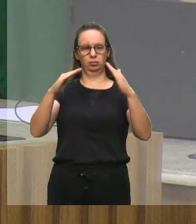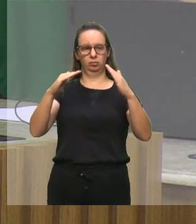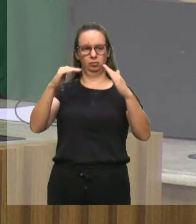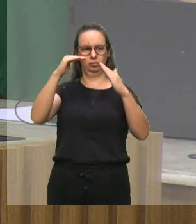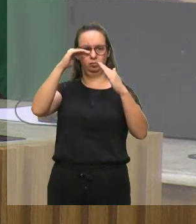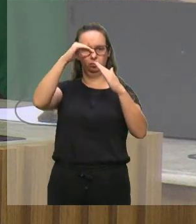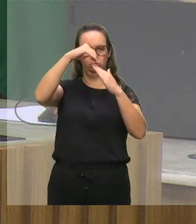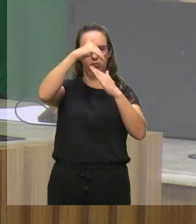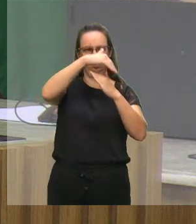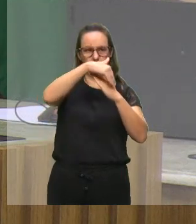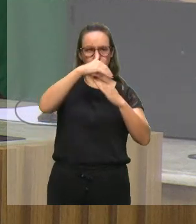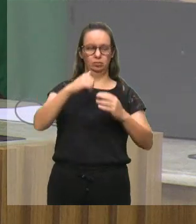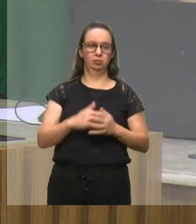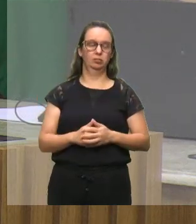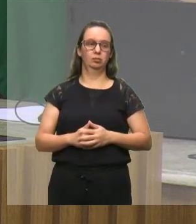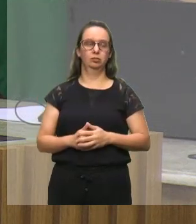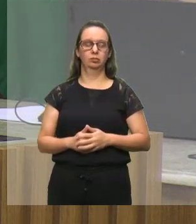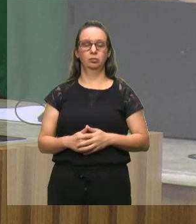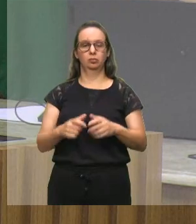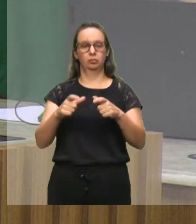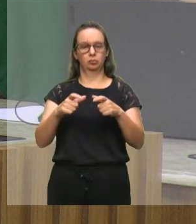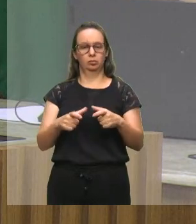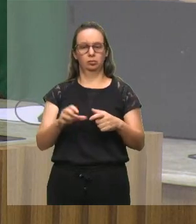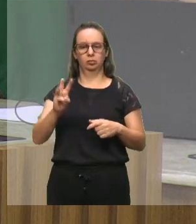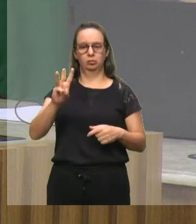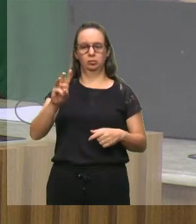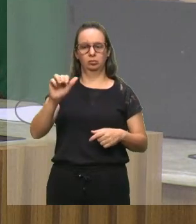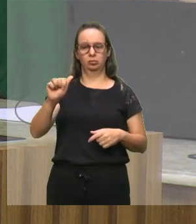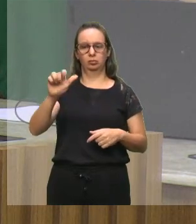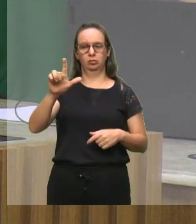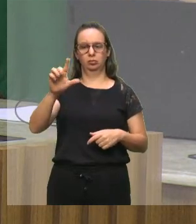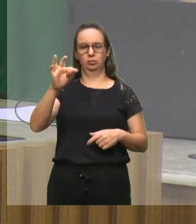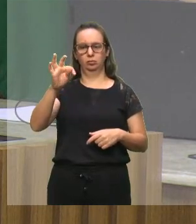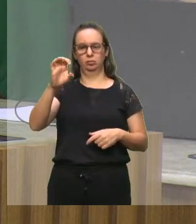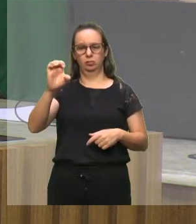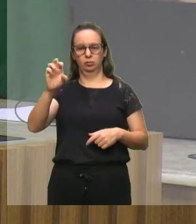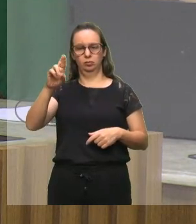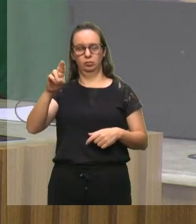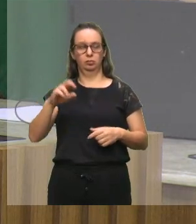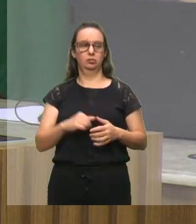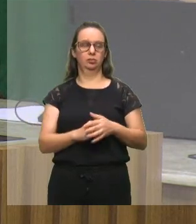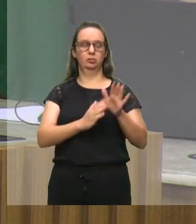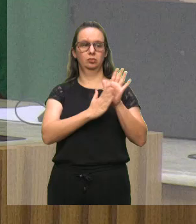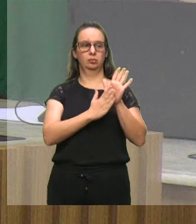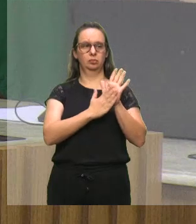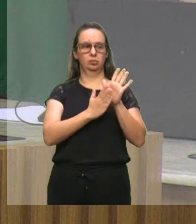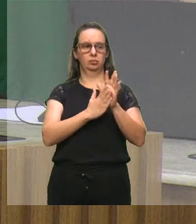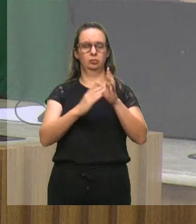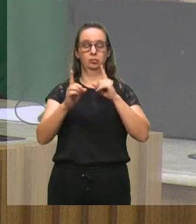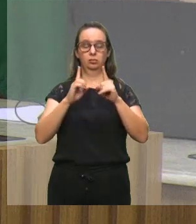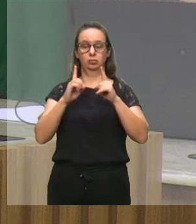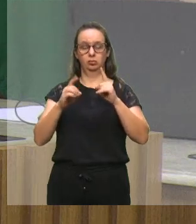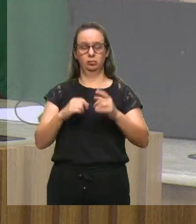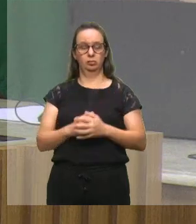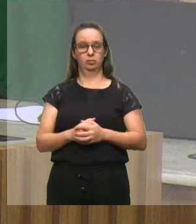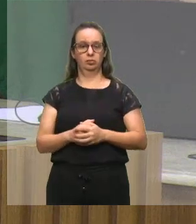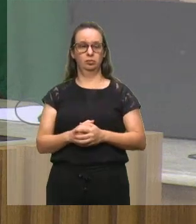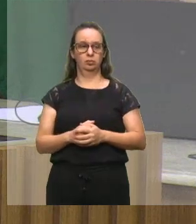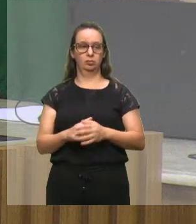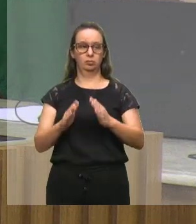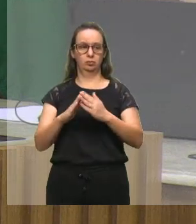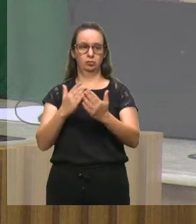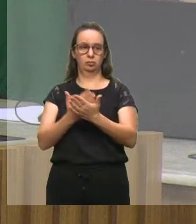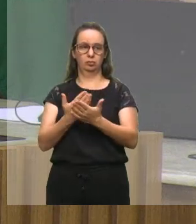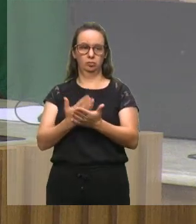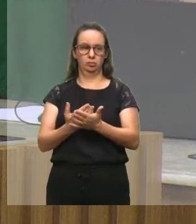de Walter Mansolelli. E aqui faço uma proposta, inclusive já começamos a discutir na Escola de Samba da Vila Operária, da